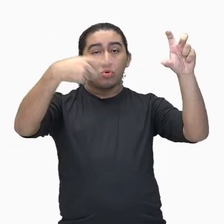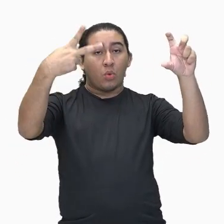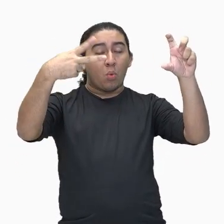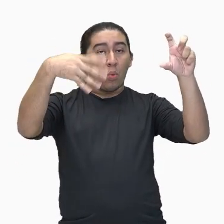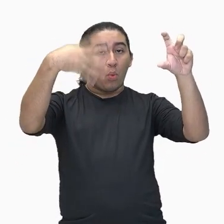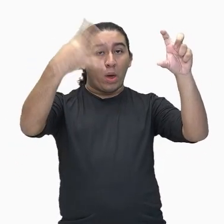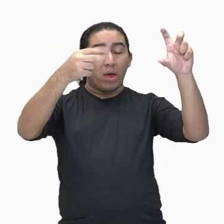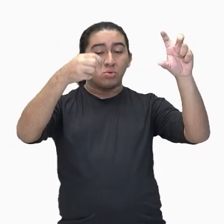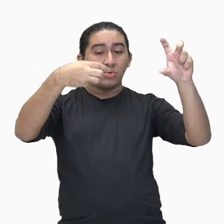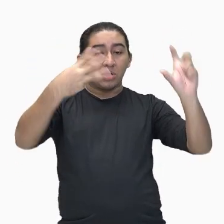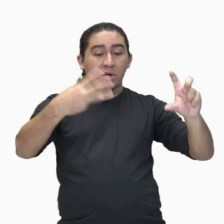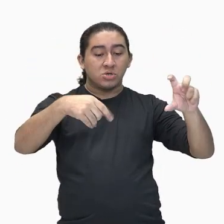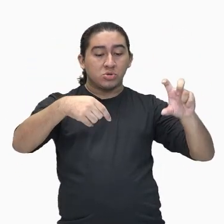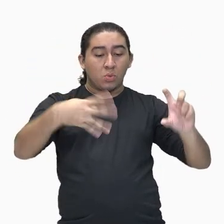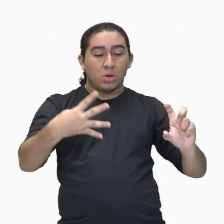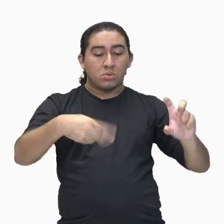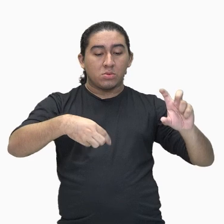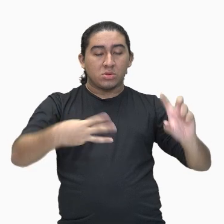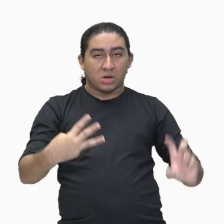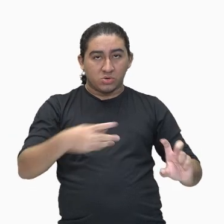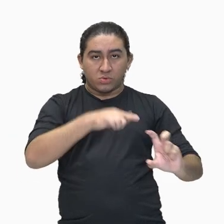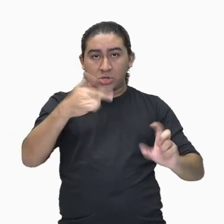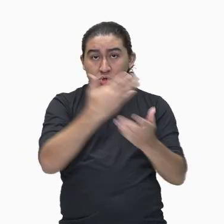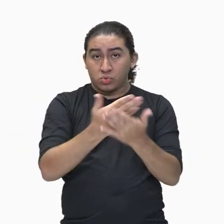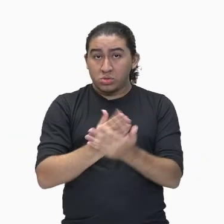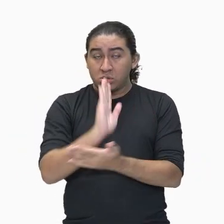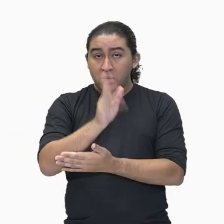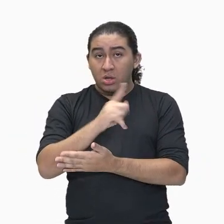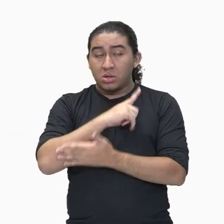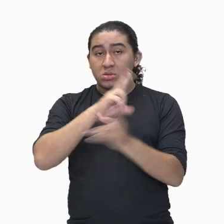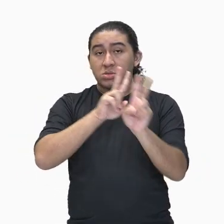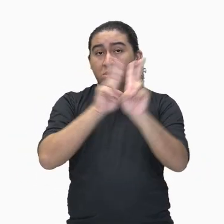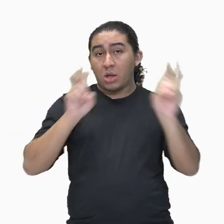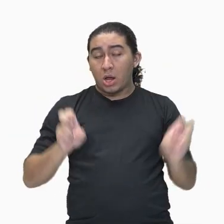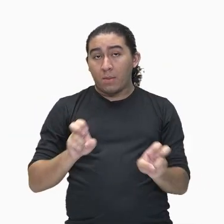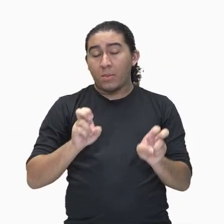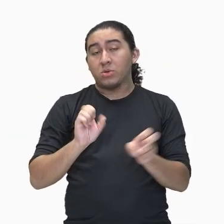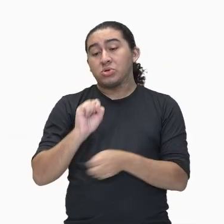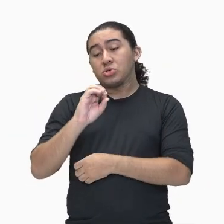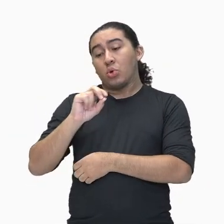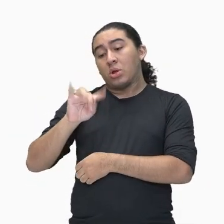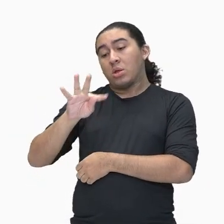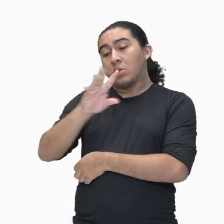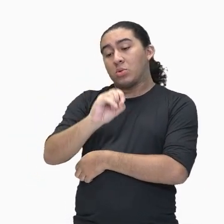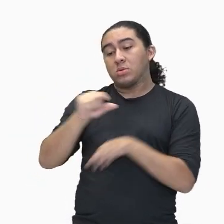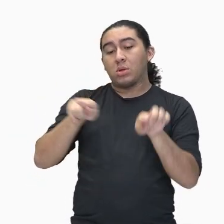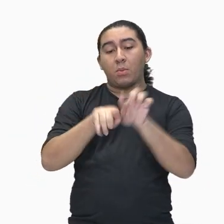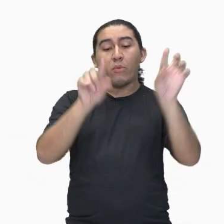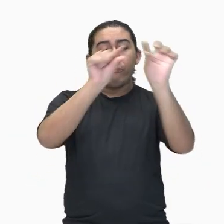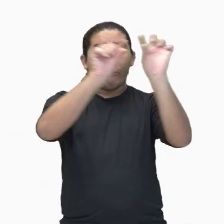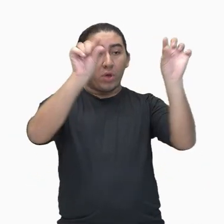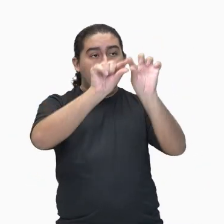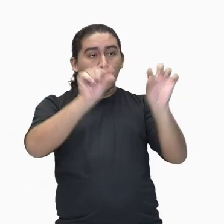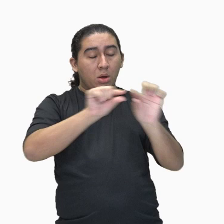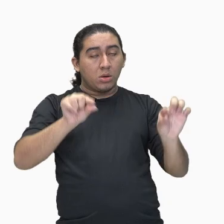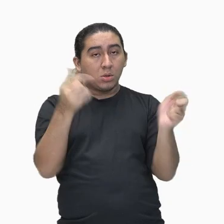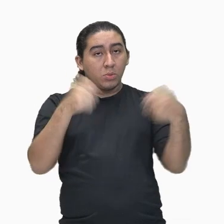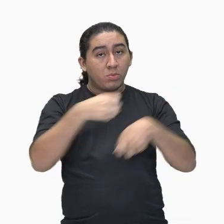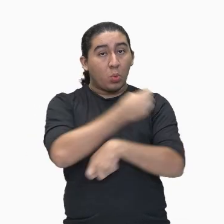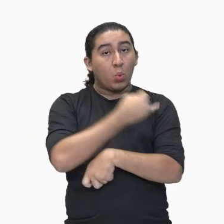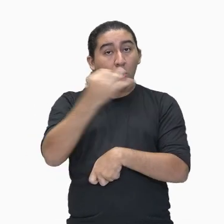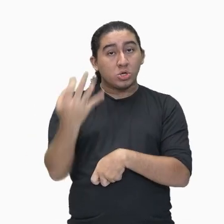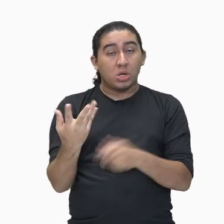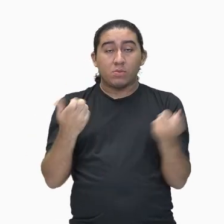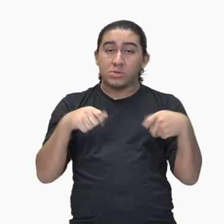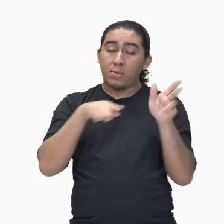tercetos. Vocês já devem ter estudado sobre isso, sobre versificação, e podem vir a pesquisar